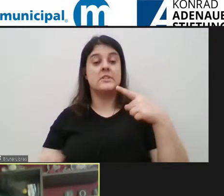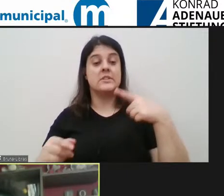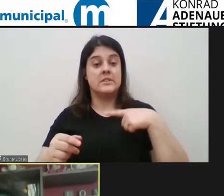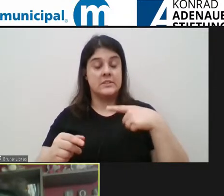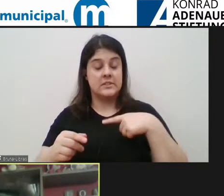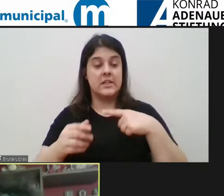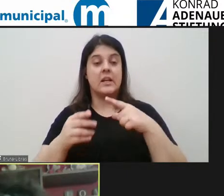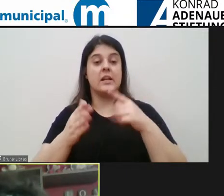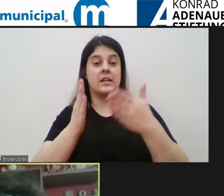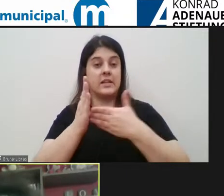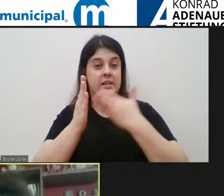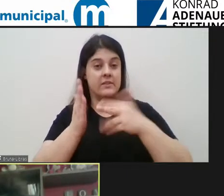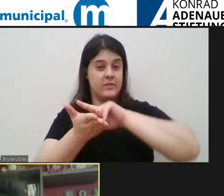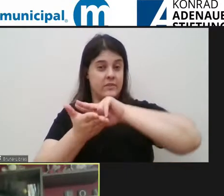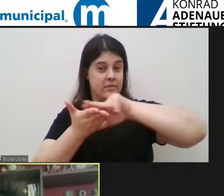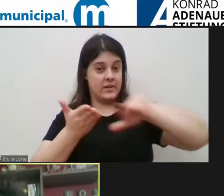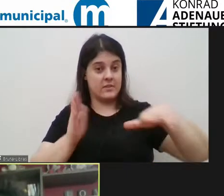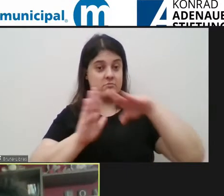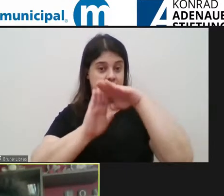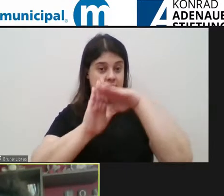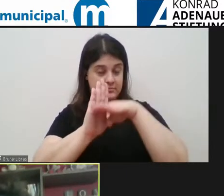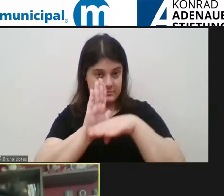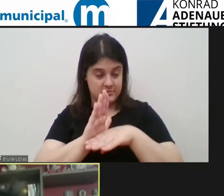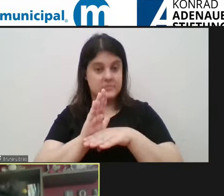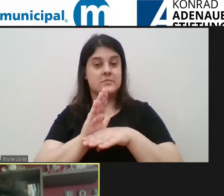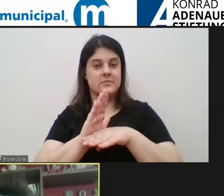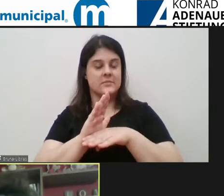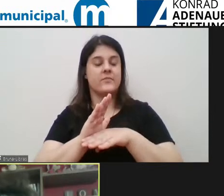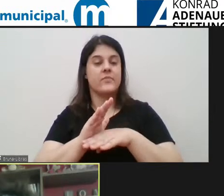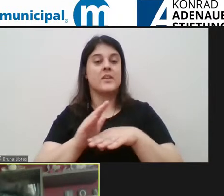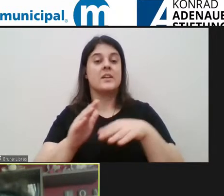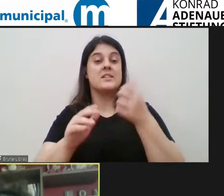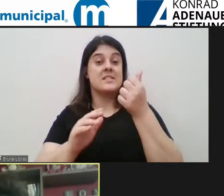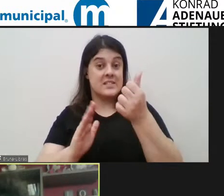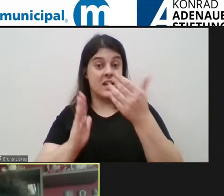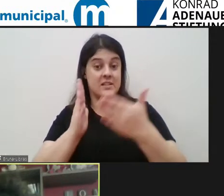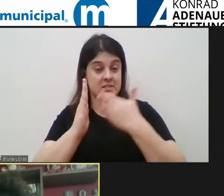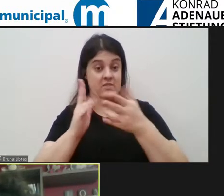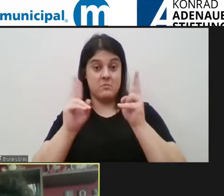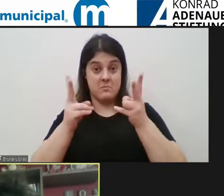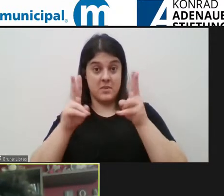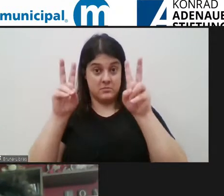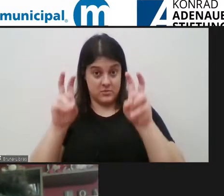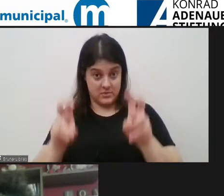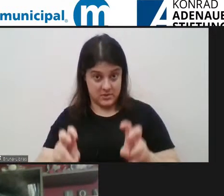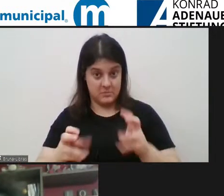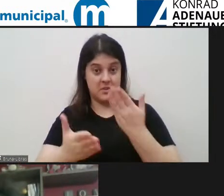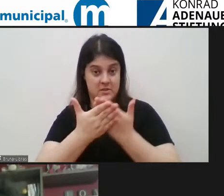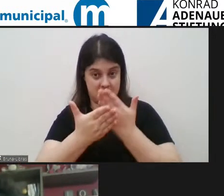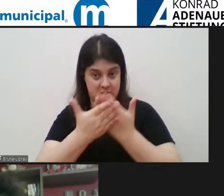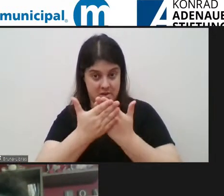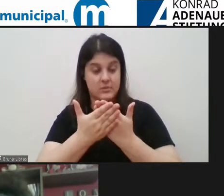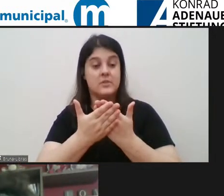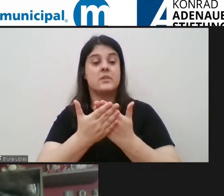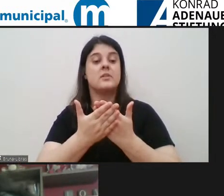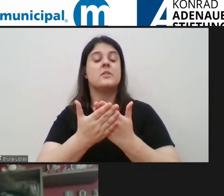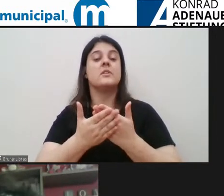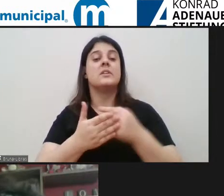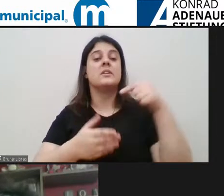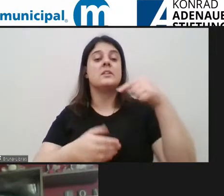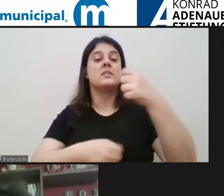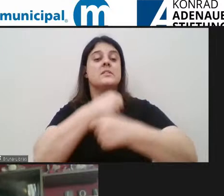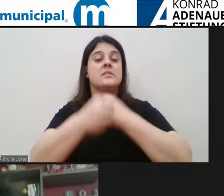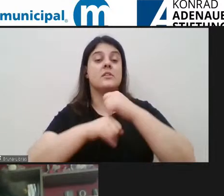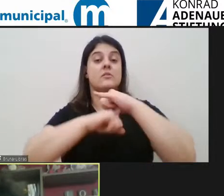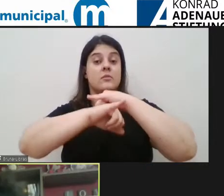coletânea de livros sobre esse problema se dane política nós temos também seis livros com esses mesmos temas das aulas e esse ano a gente